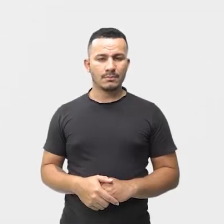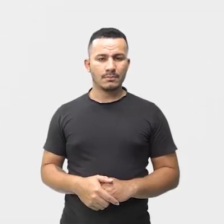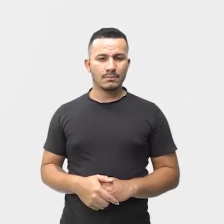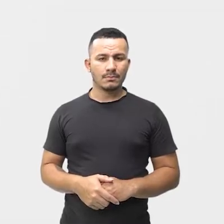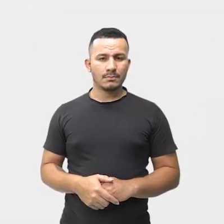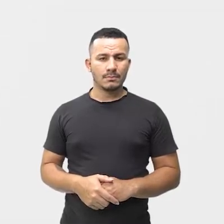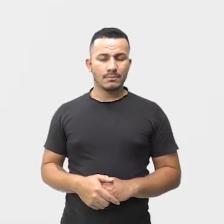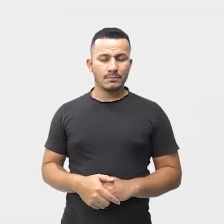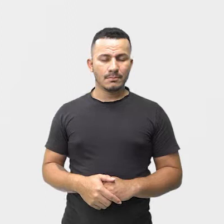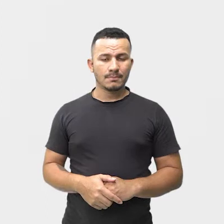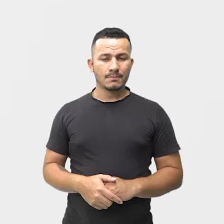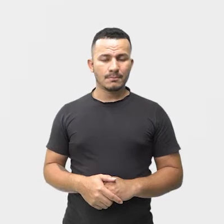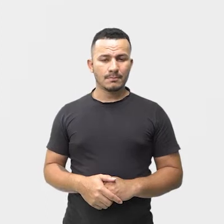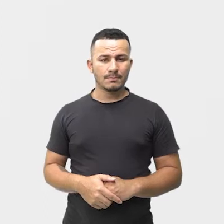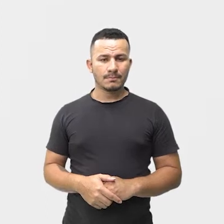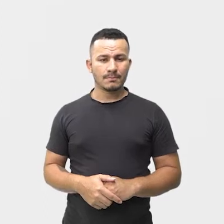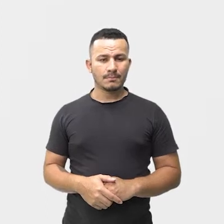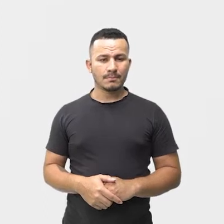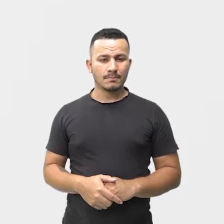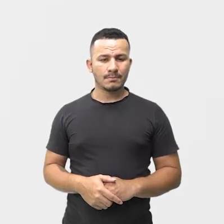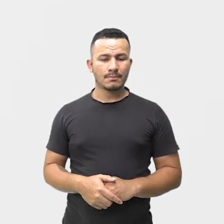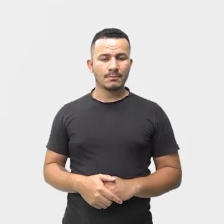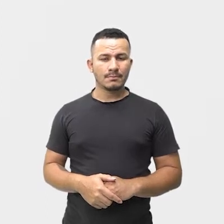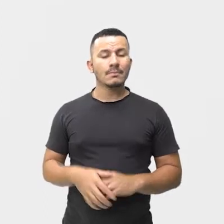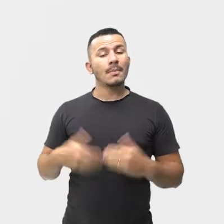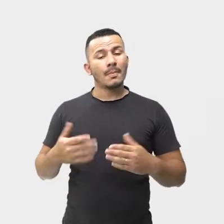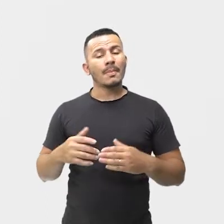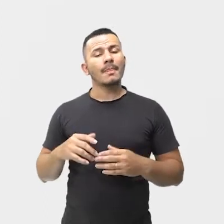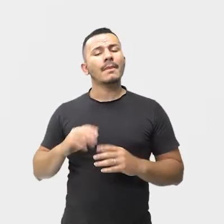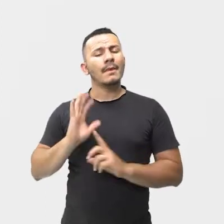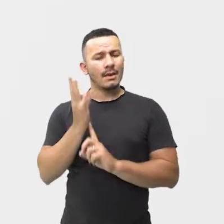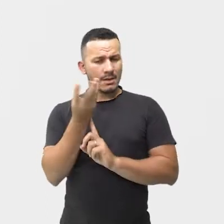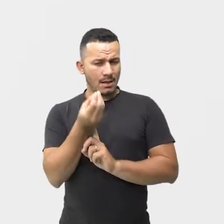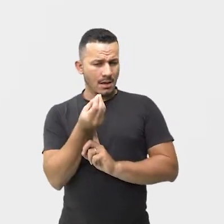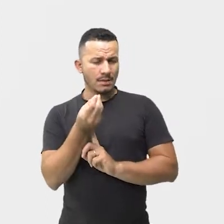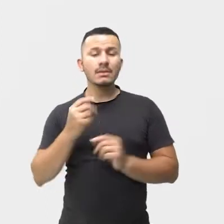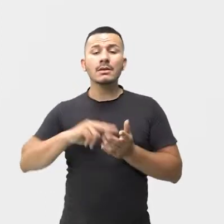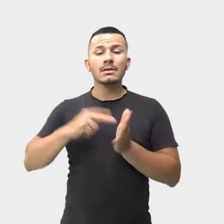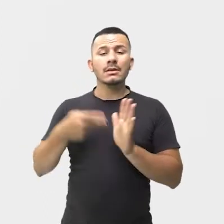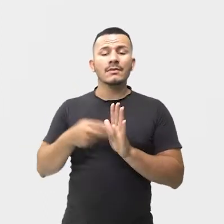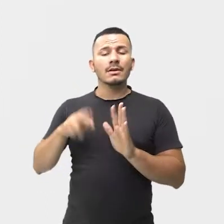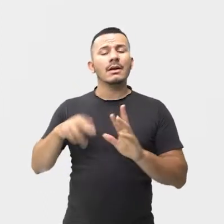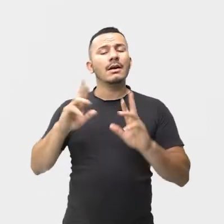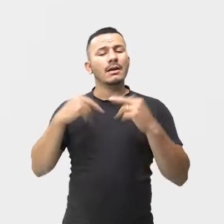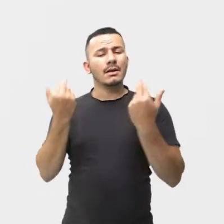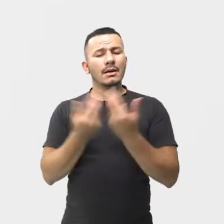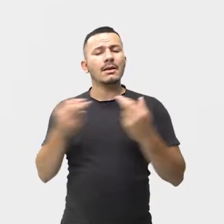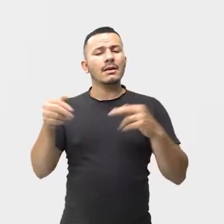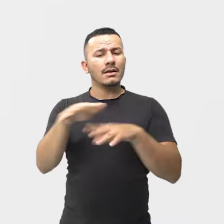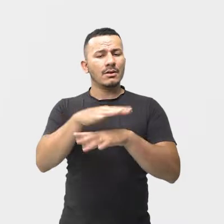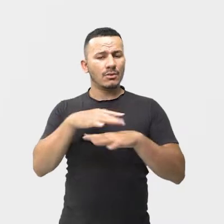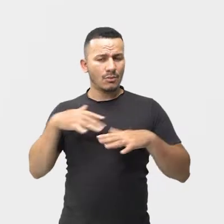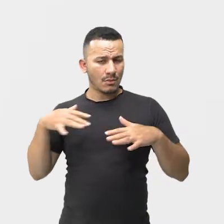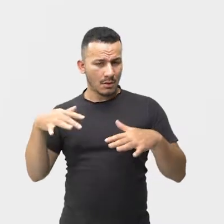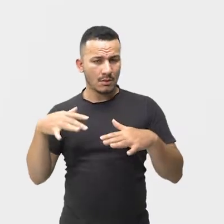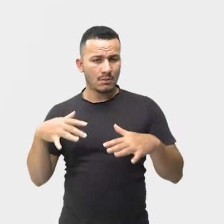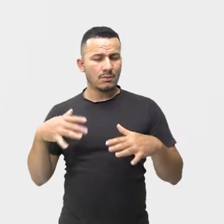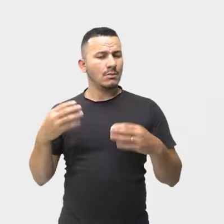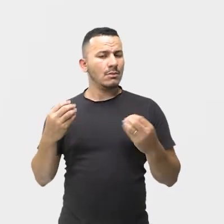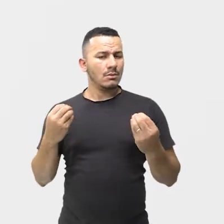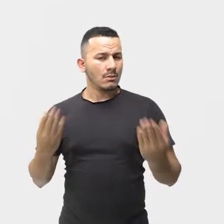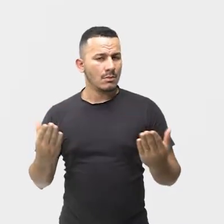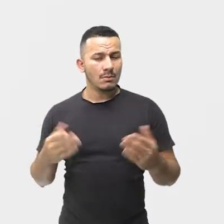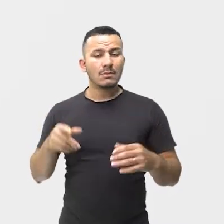Bem, como já foi falado, né, a arte ela representava um ritual de iniciação, ou